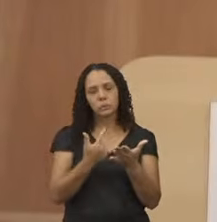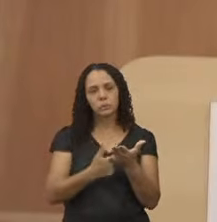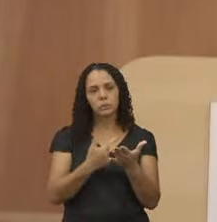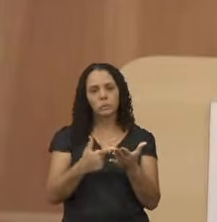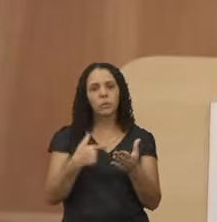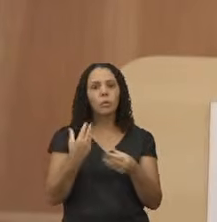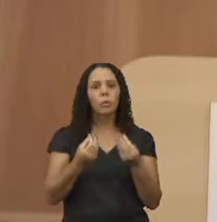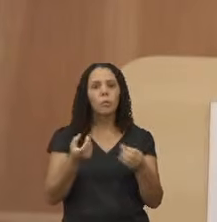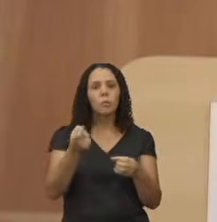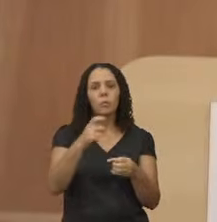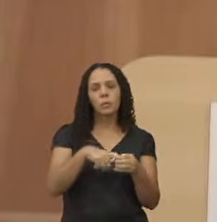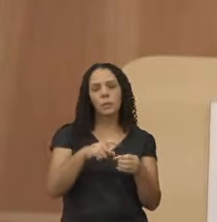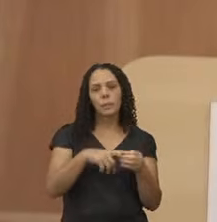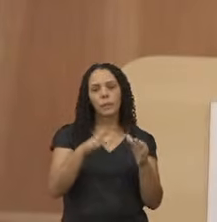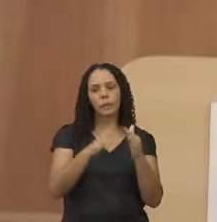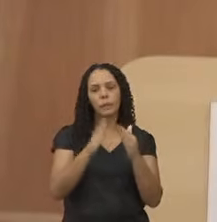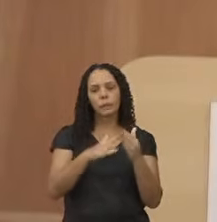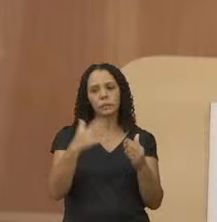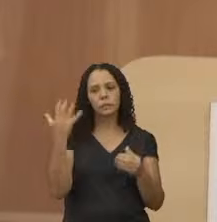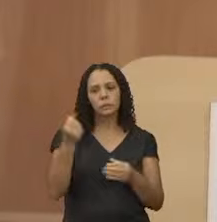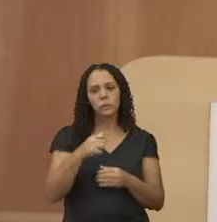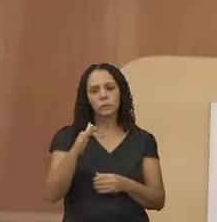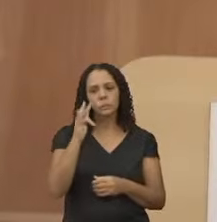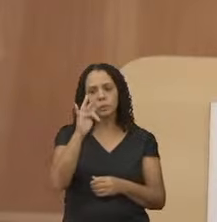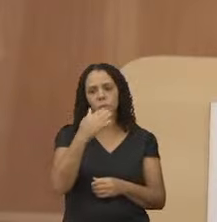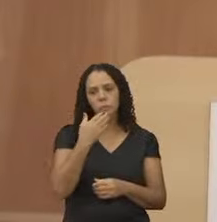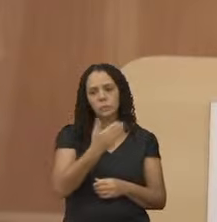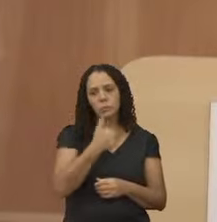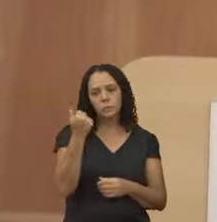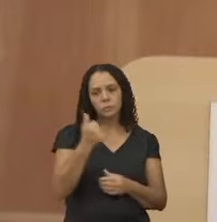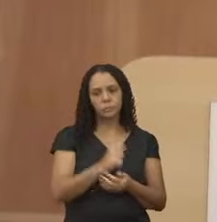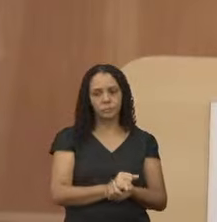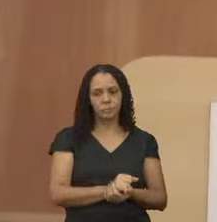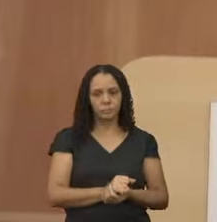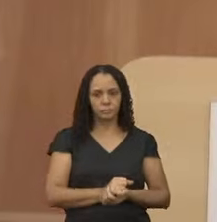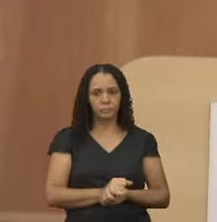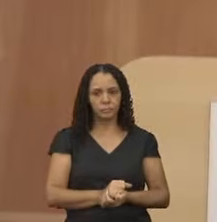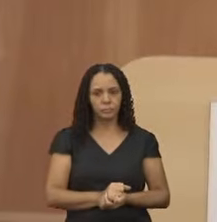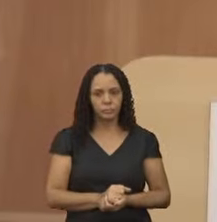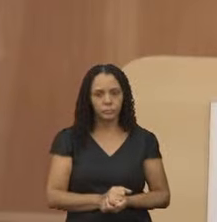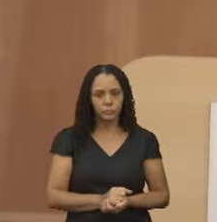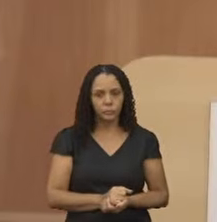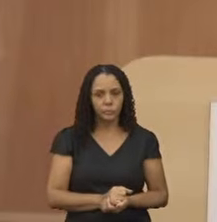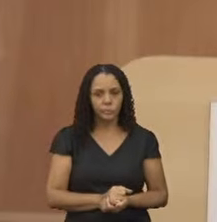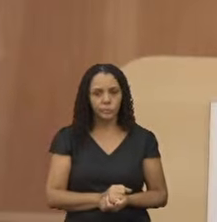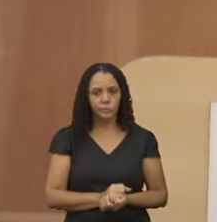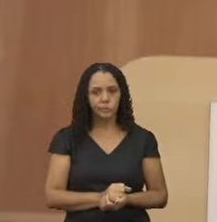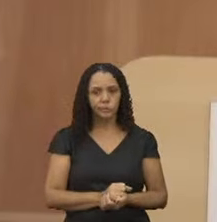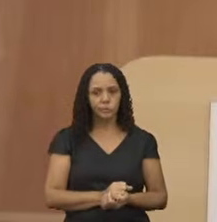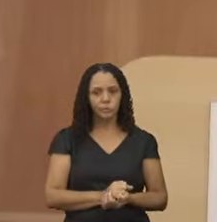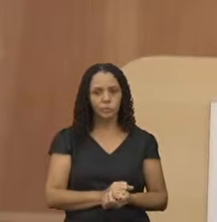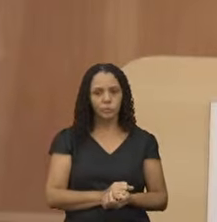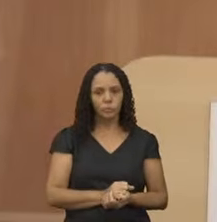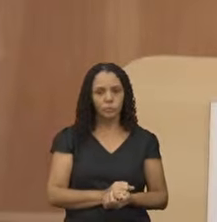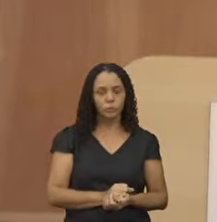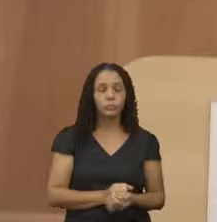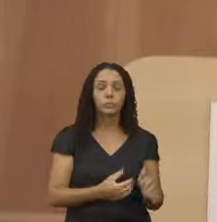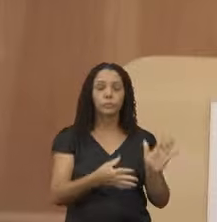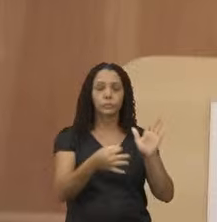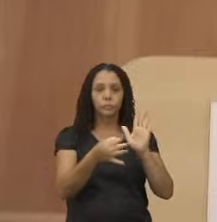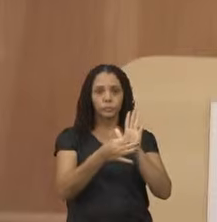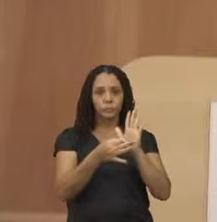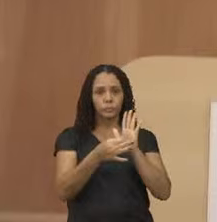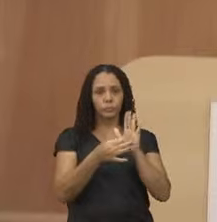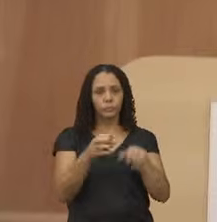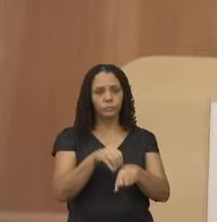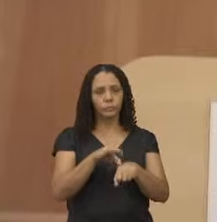pode voltar até as casas brancas na construção de um futuro melhor. Eu quero só fazer uma sugestão para o